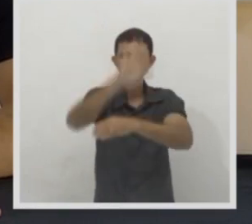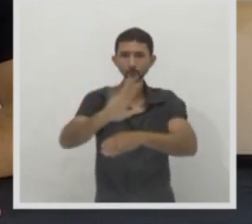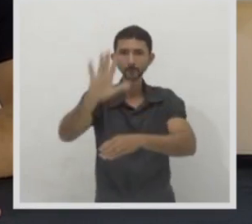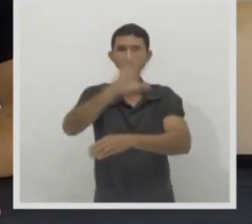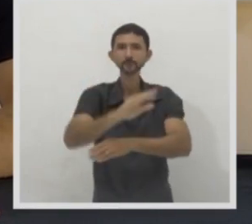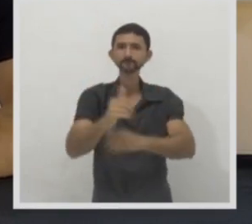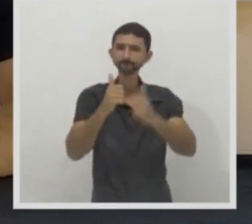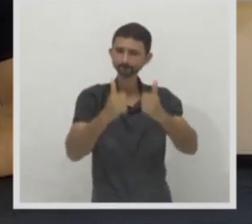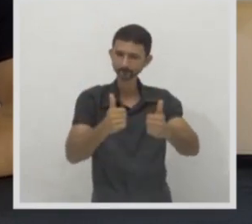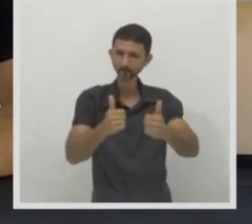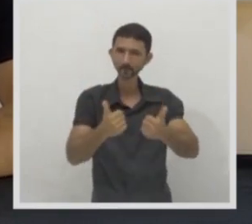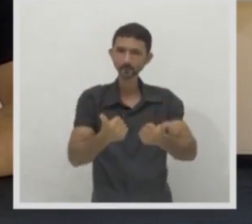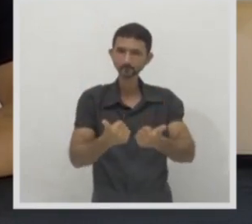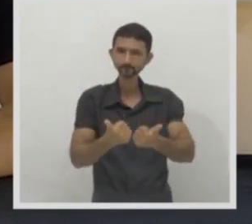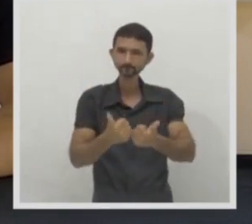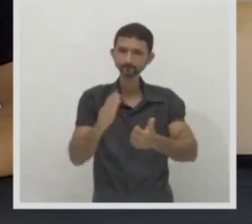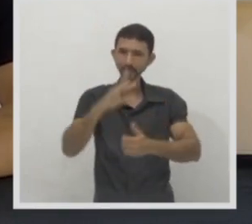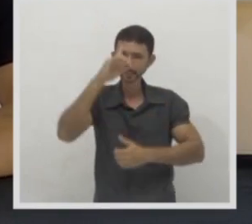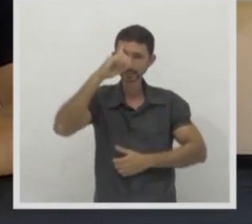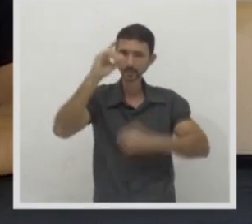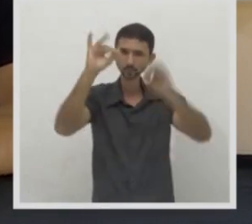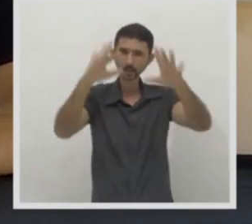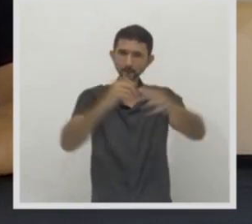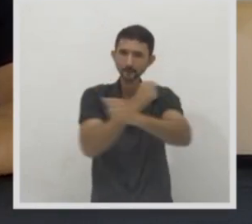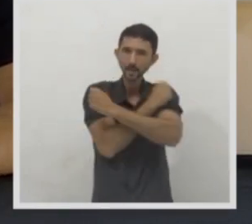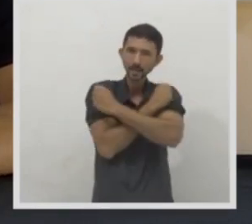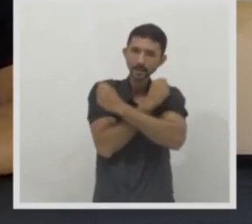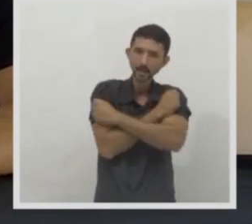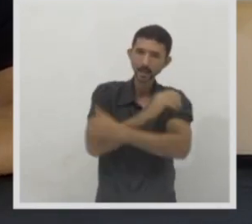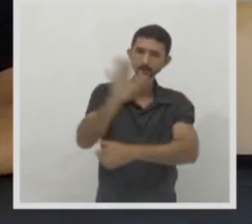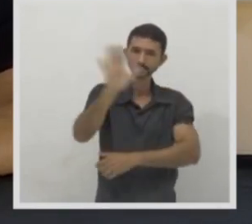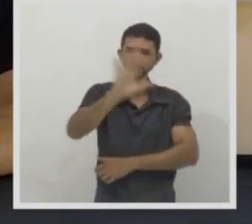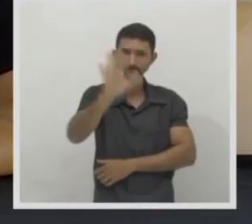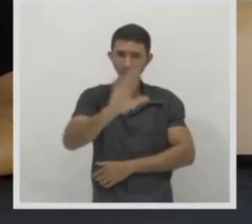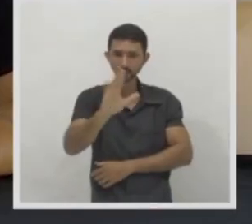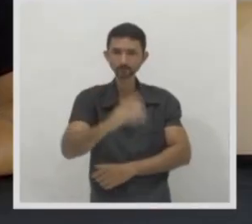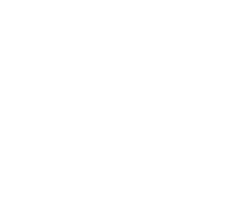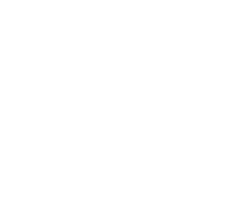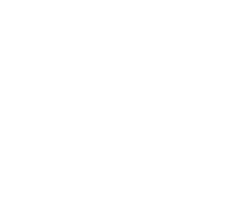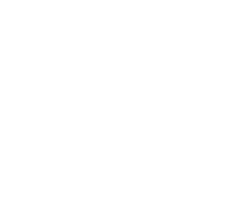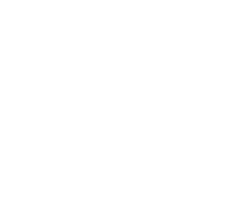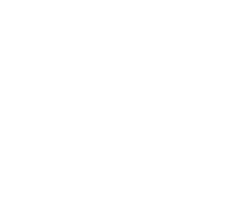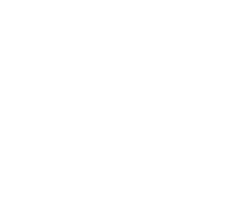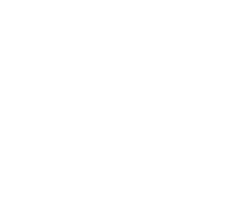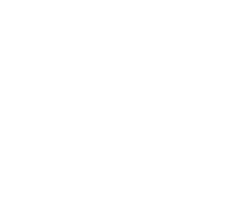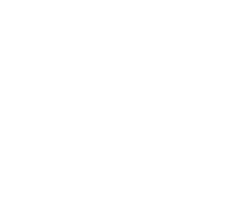Tá bom, gente? Fique com Deus, um grande abraço e até o próximo encontro.